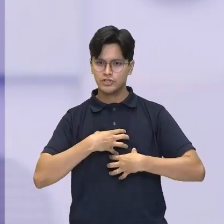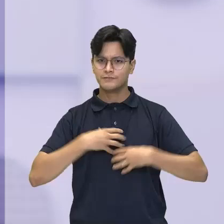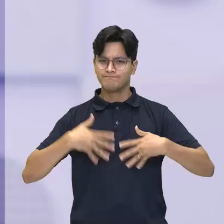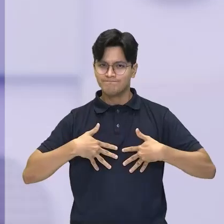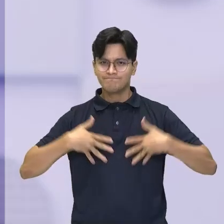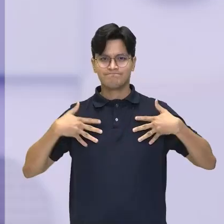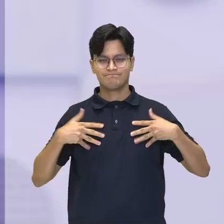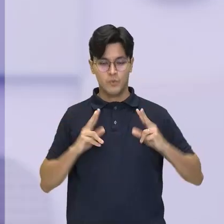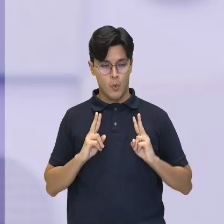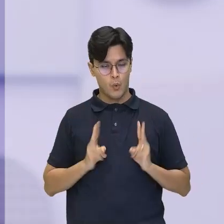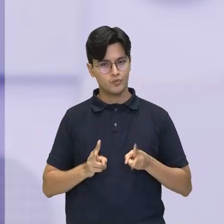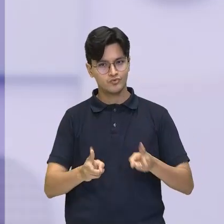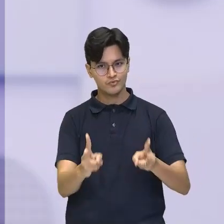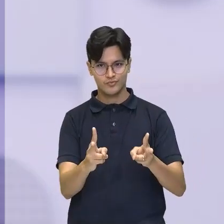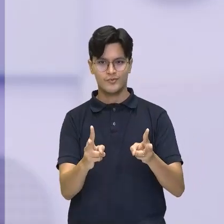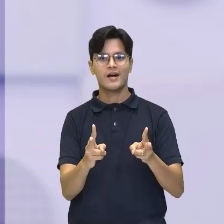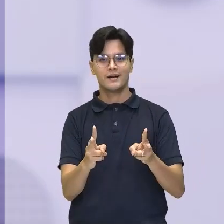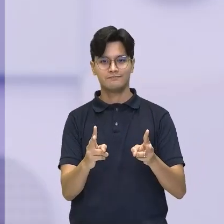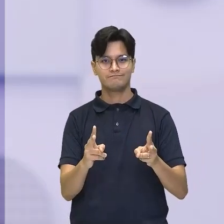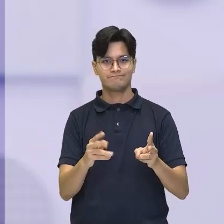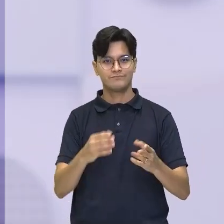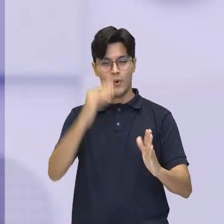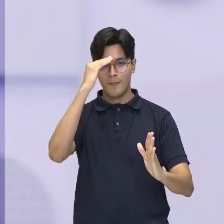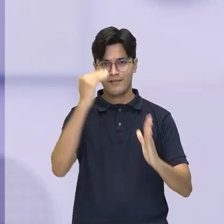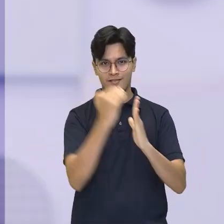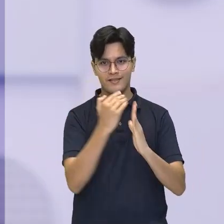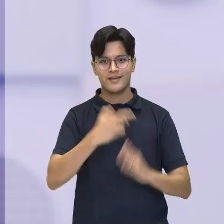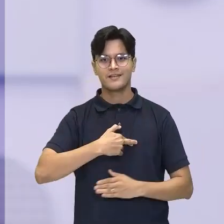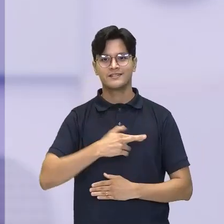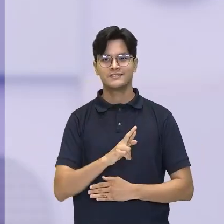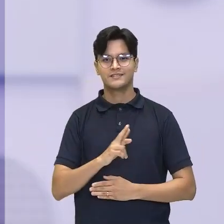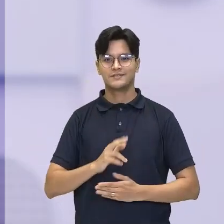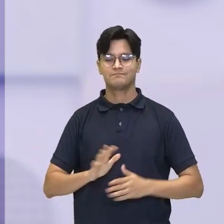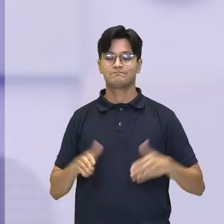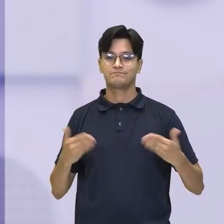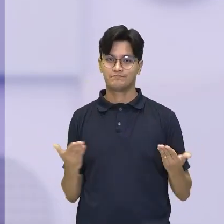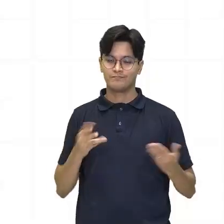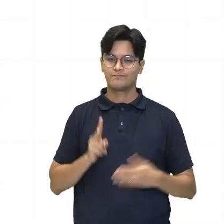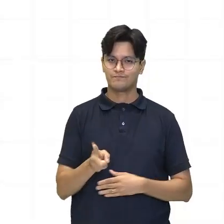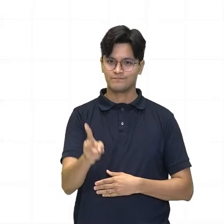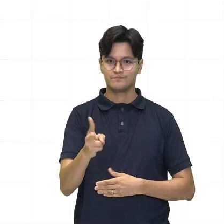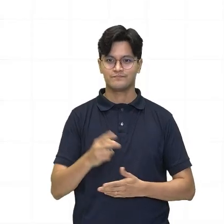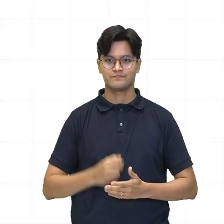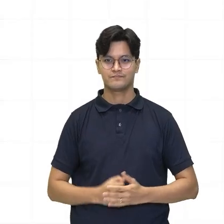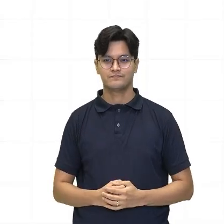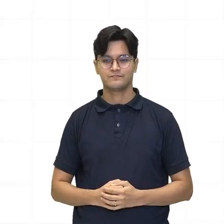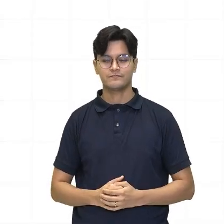proposto por aquela religião. Vamos lá, vamos continuar.